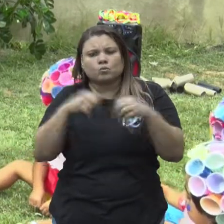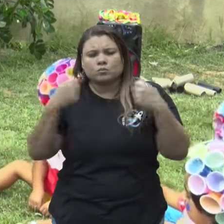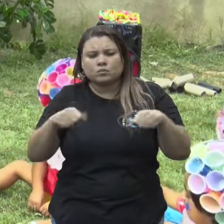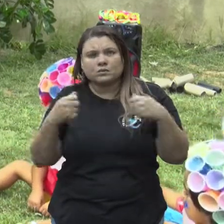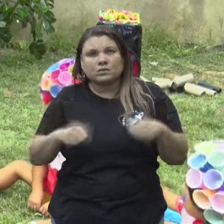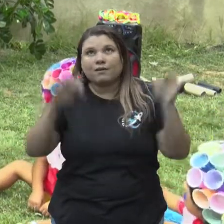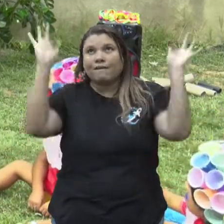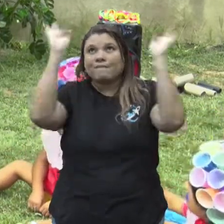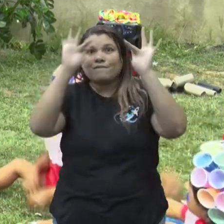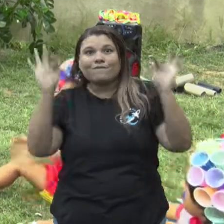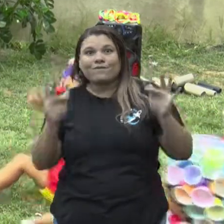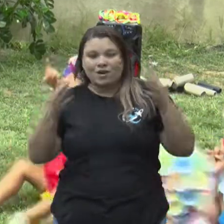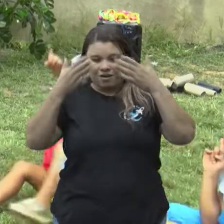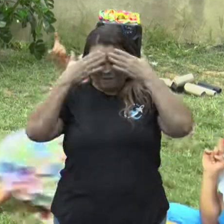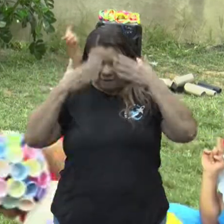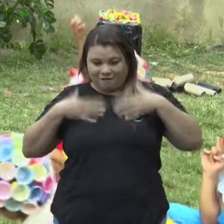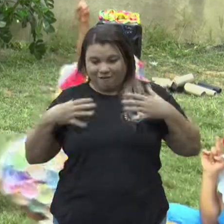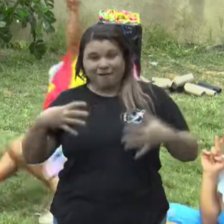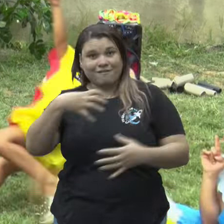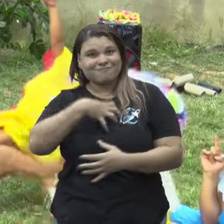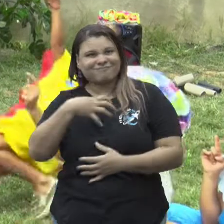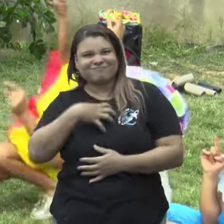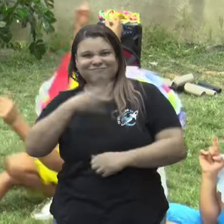feliz com o cabelo colorido?